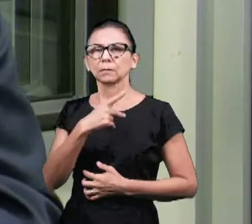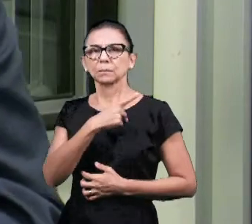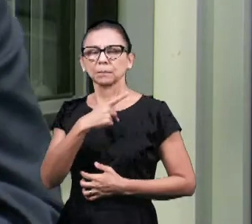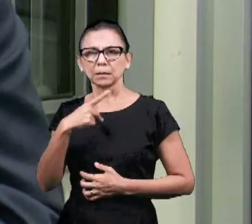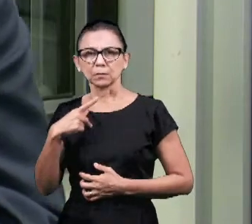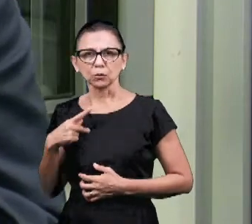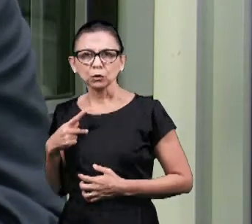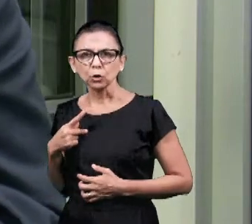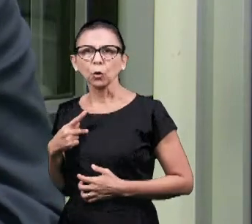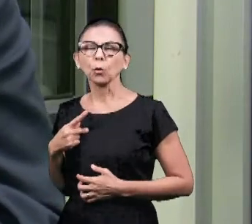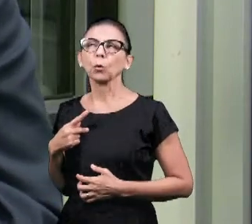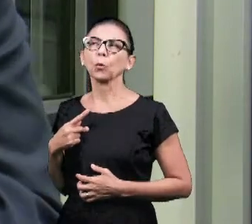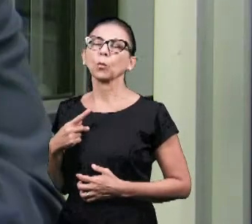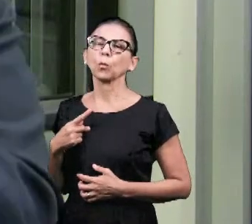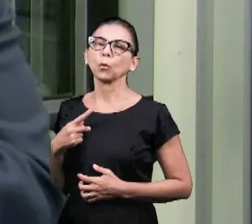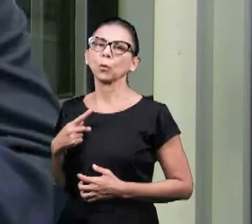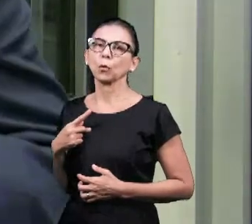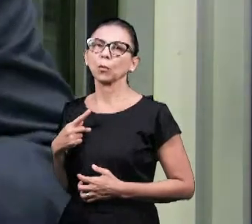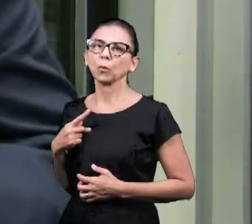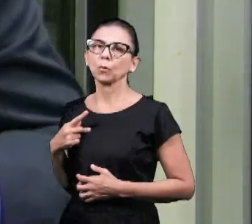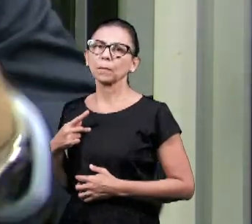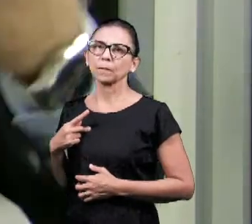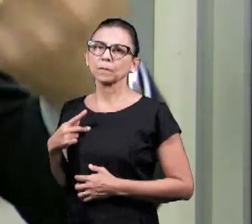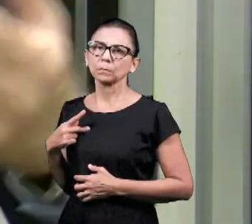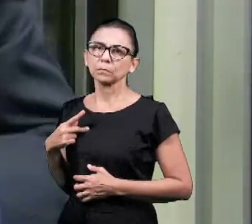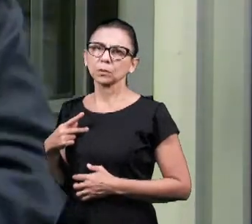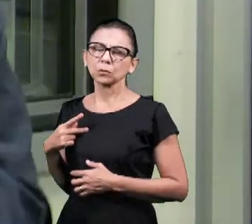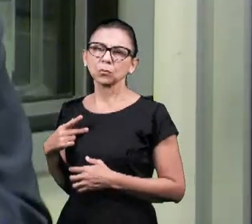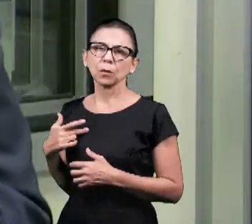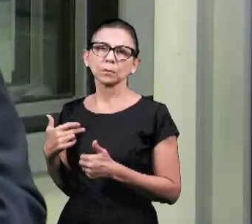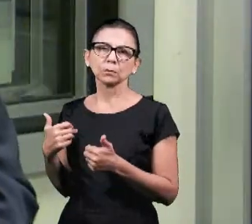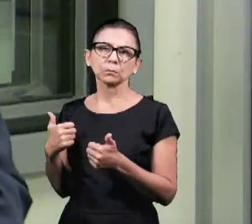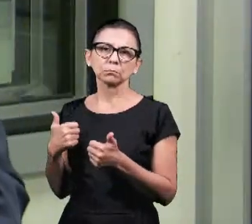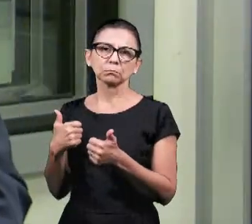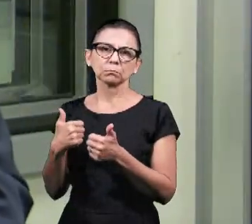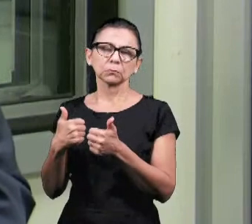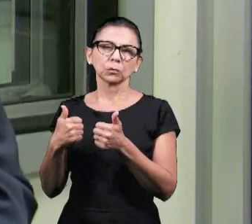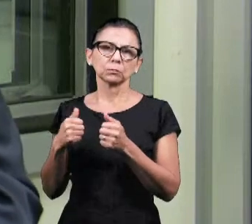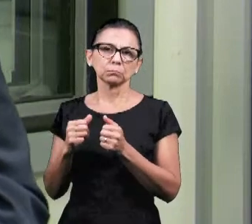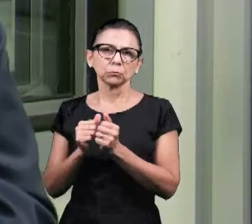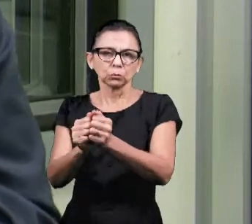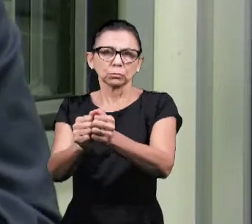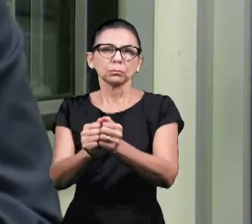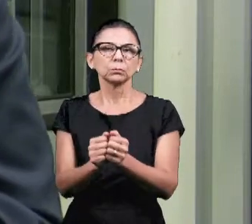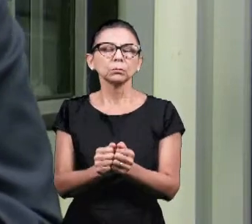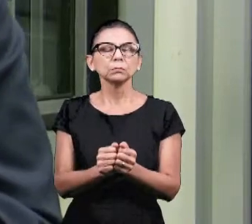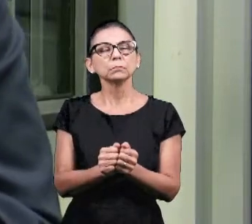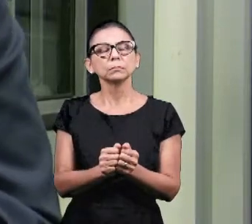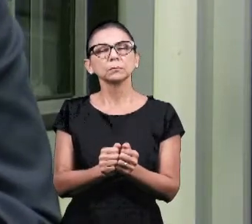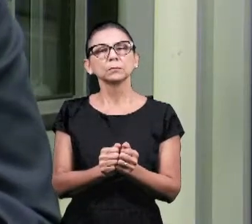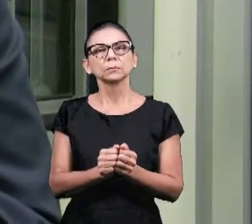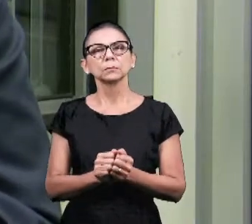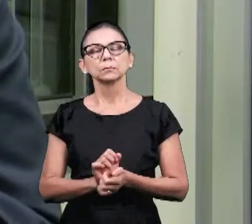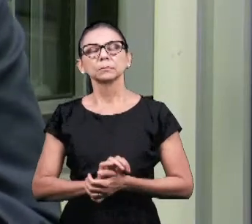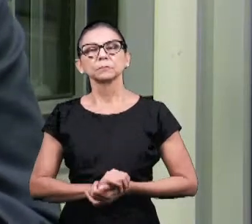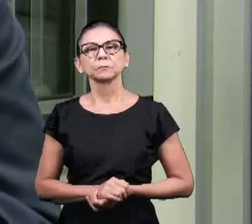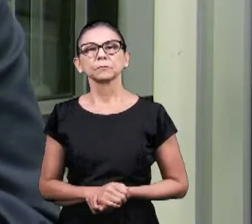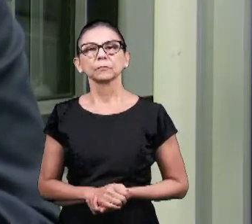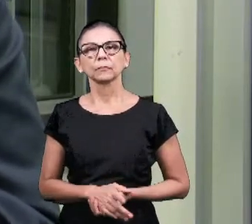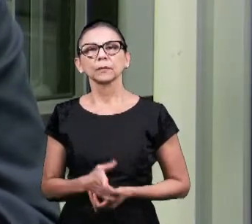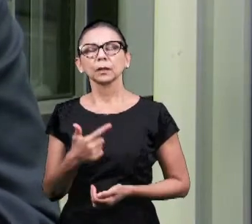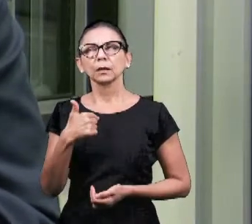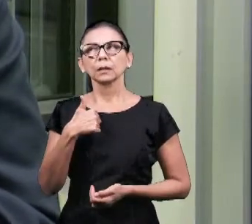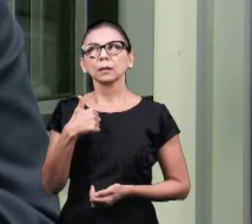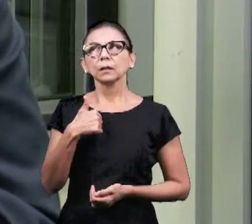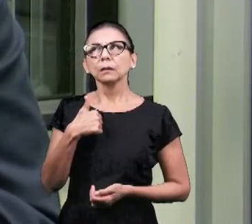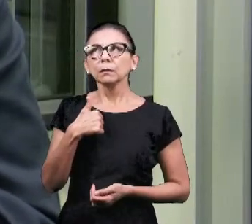eu tive que ir para Burarama para trazer os irmãos para o Manaim, que era essa vigília, era lá do Manaim. E acordei com